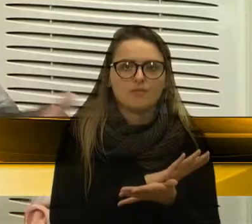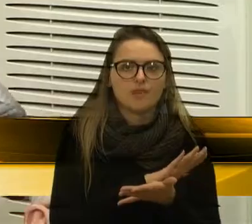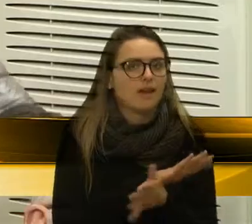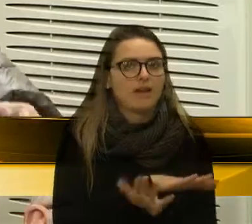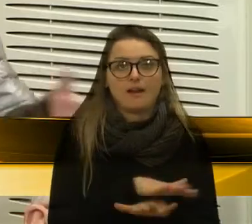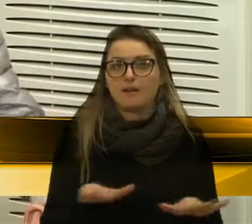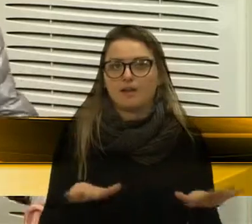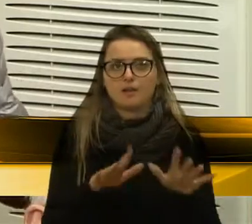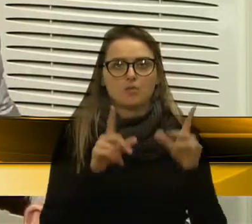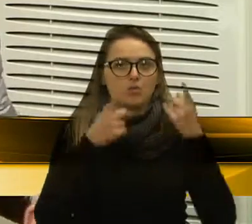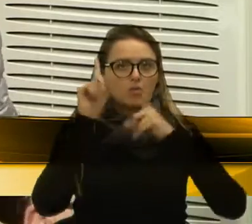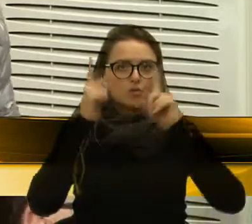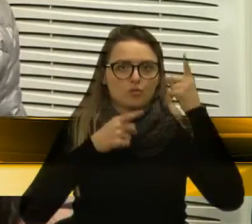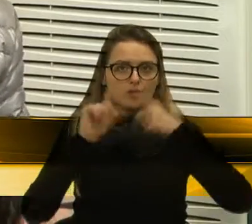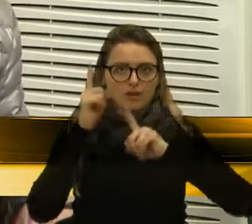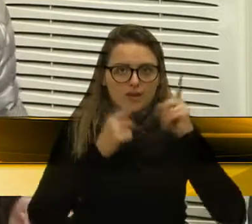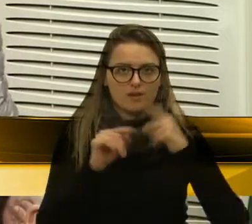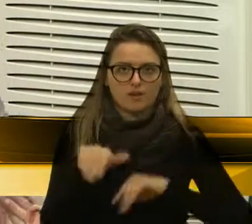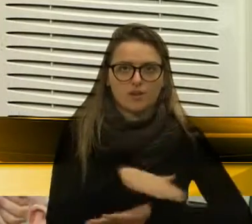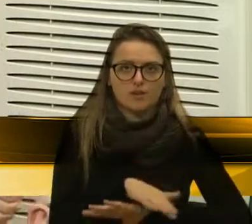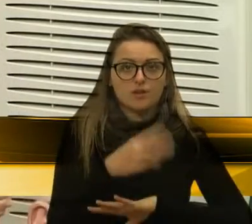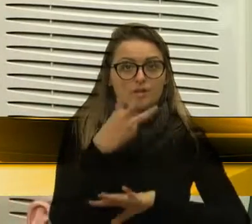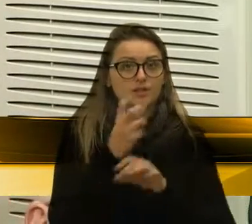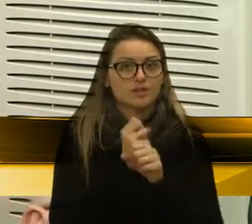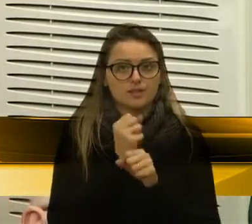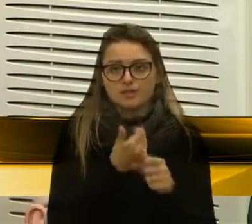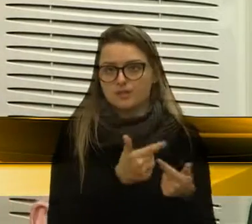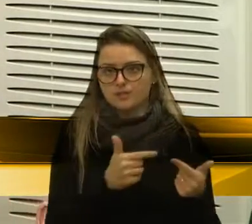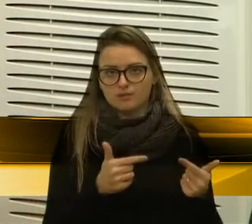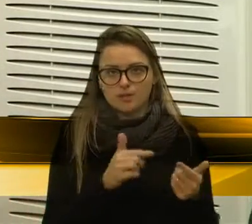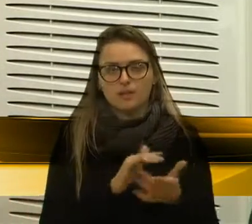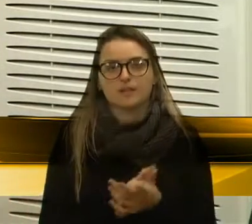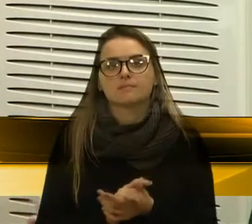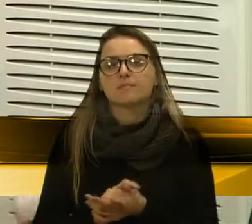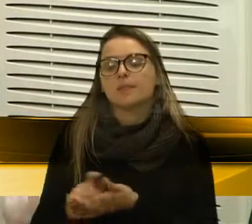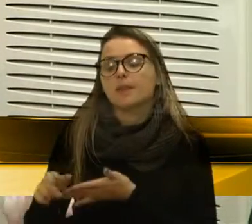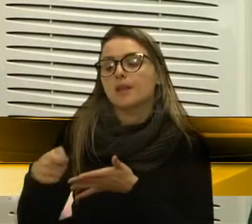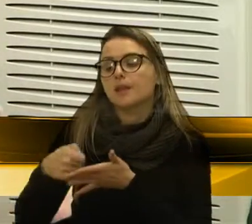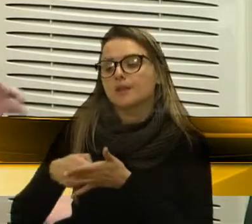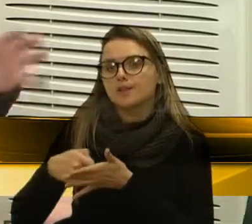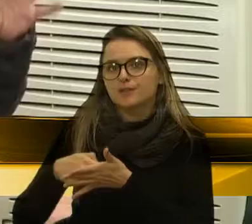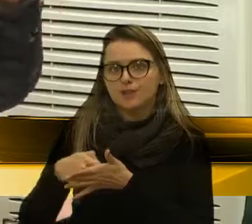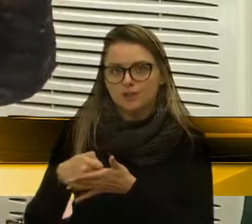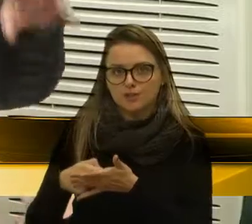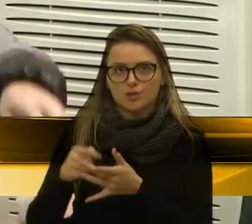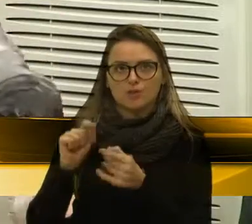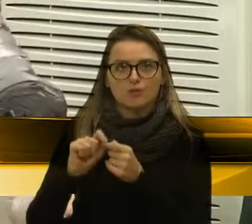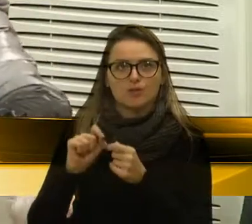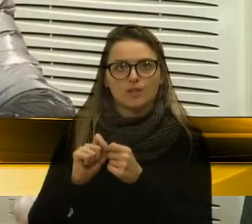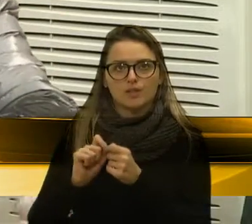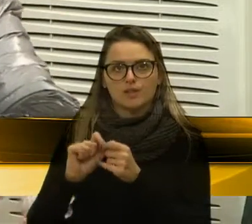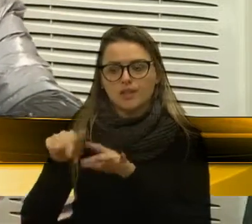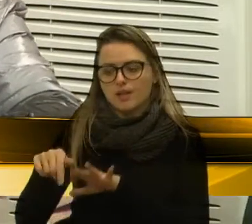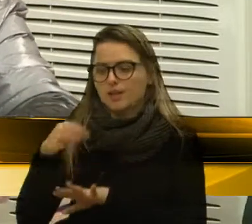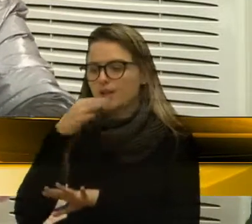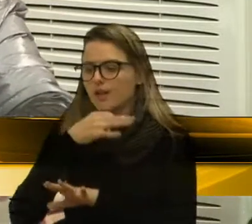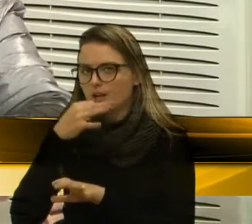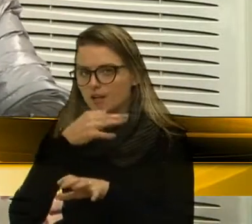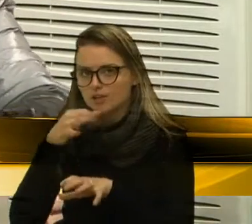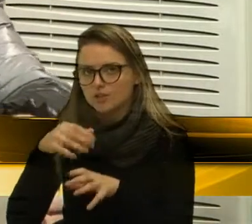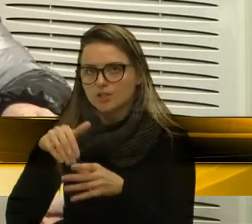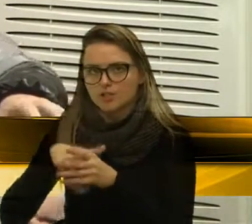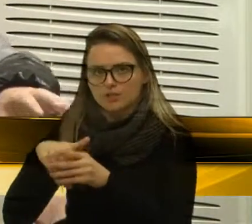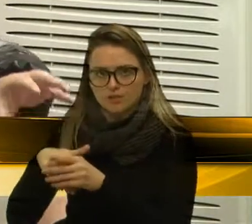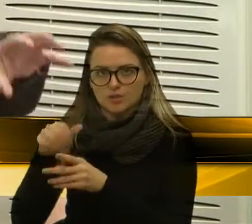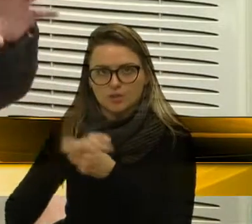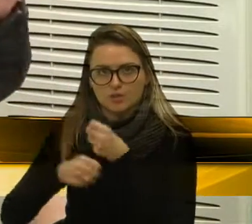já não existe mais a três anos né tentou fazer o a república de caxias na na eleição do ano passado